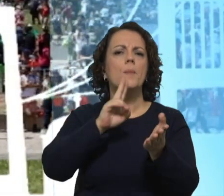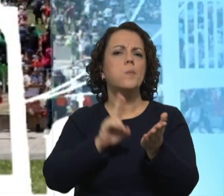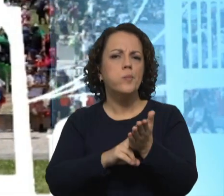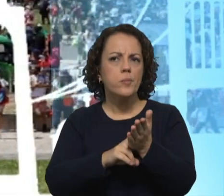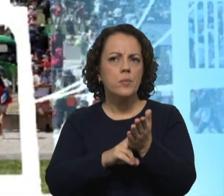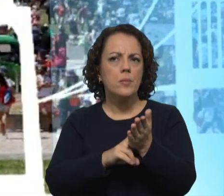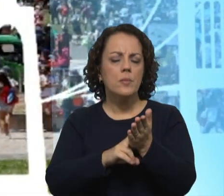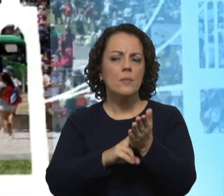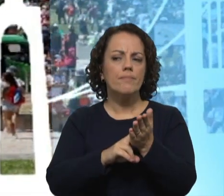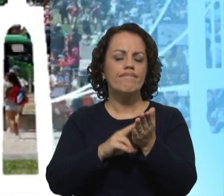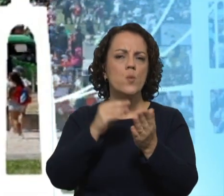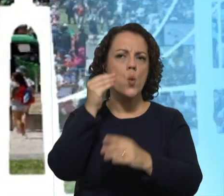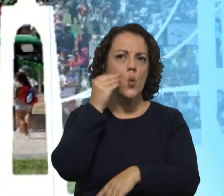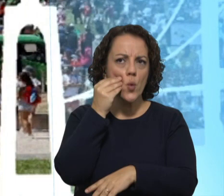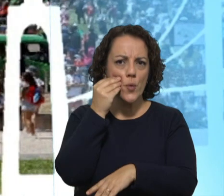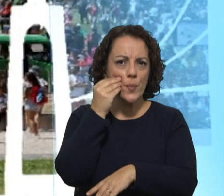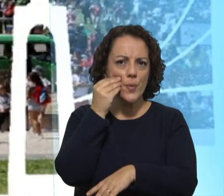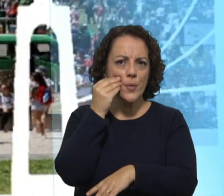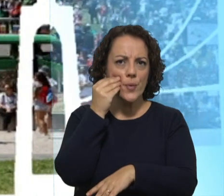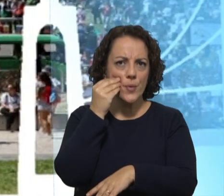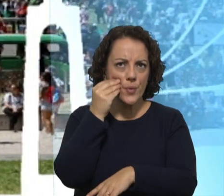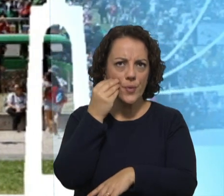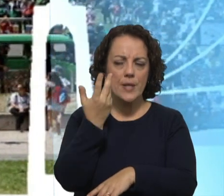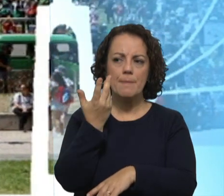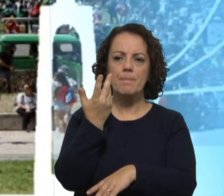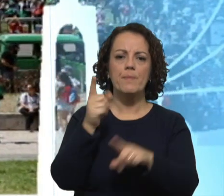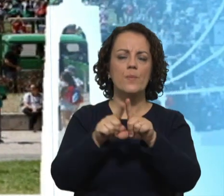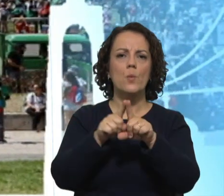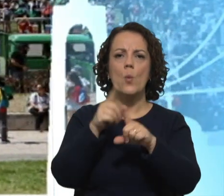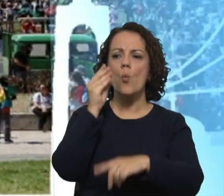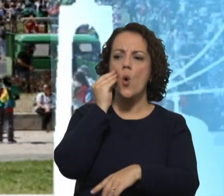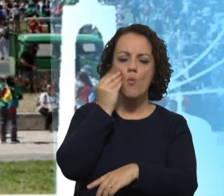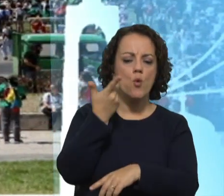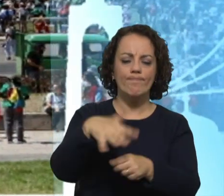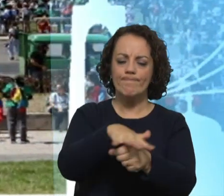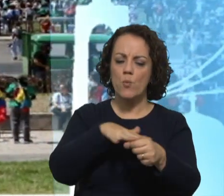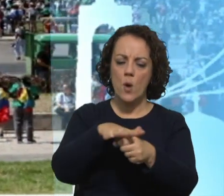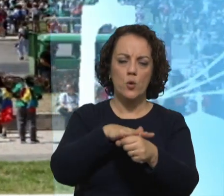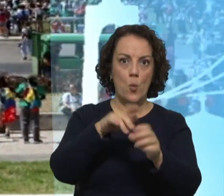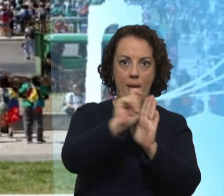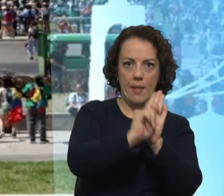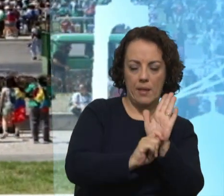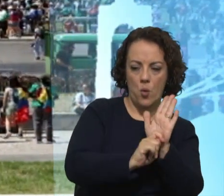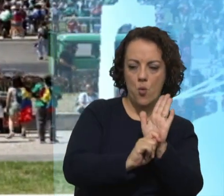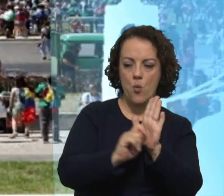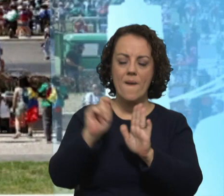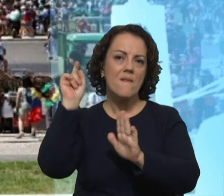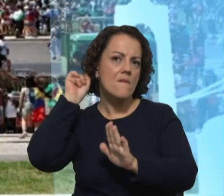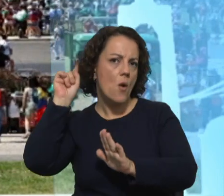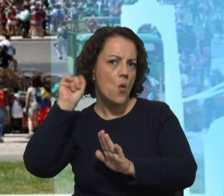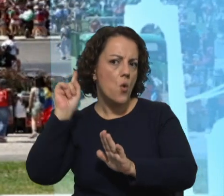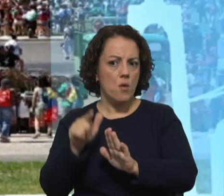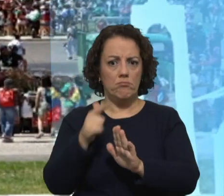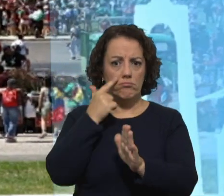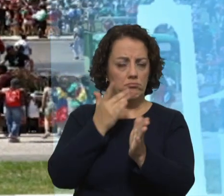que se trocam, o quadro ético e de valores permanece, não é? É